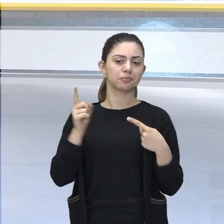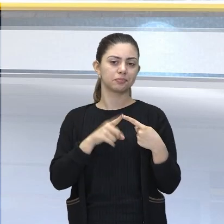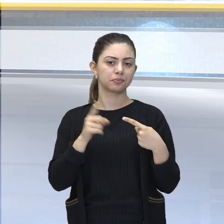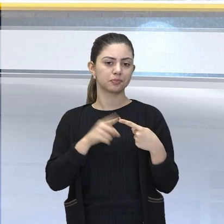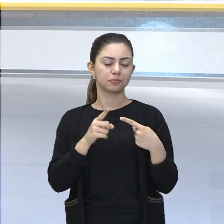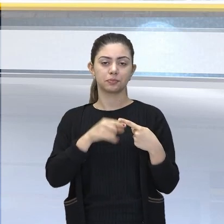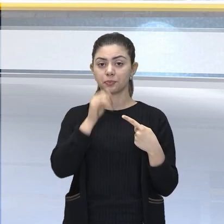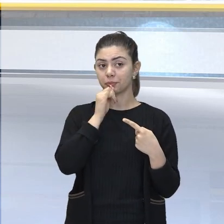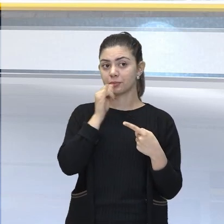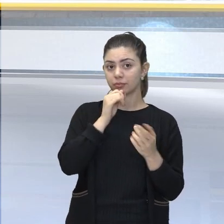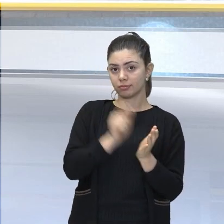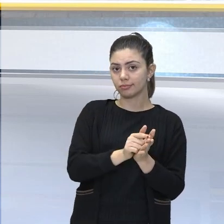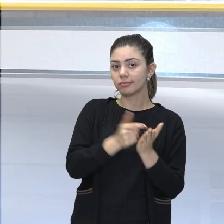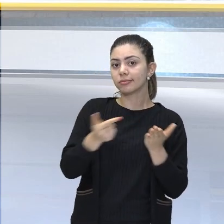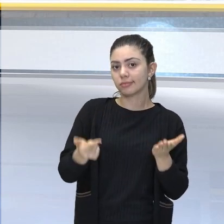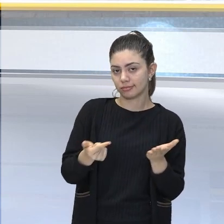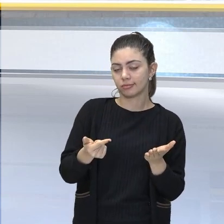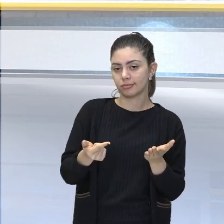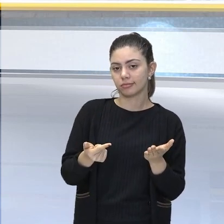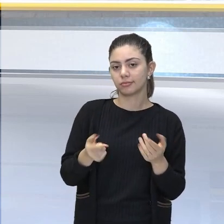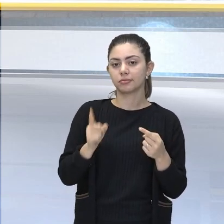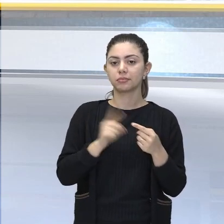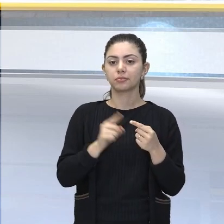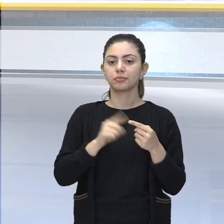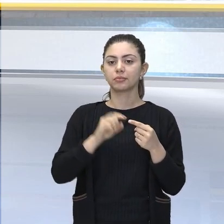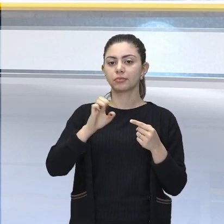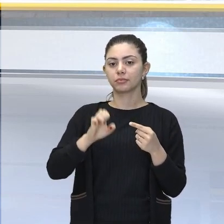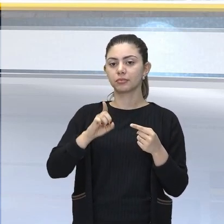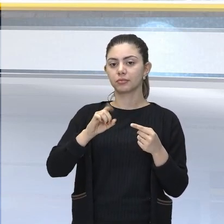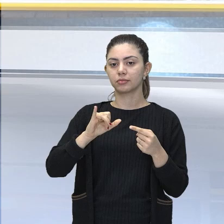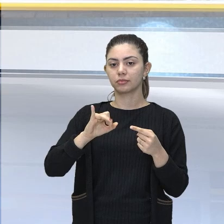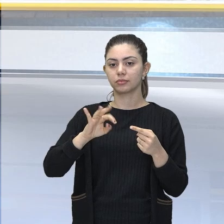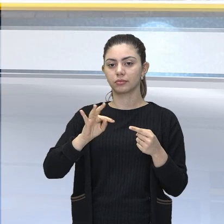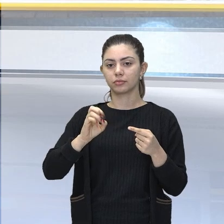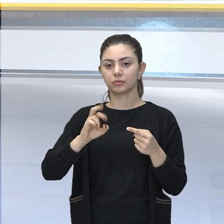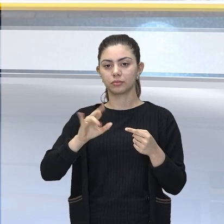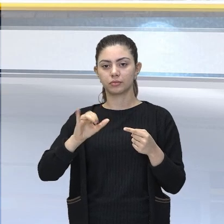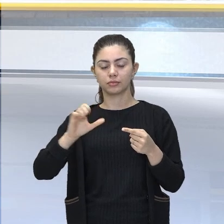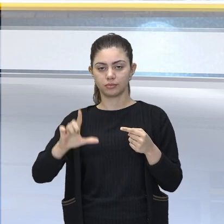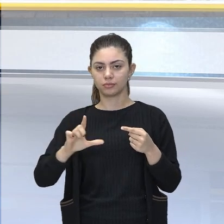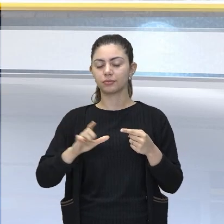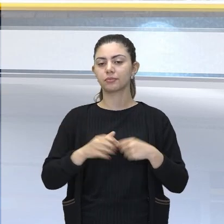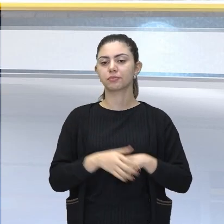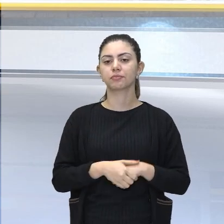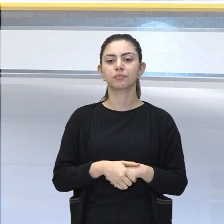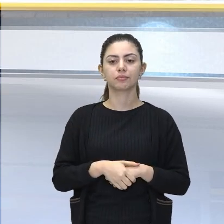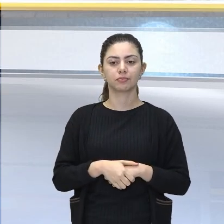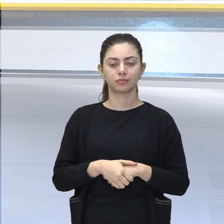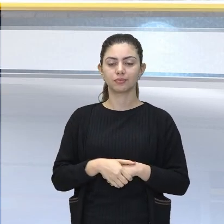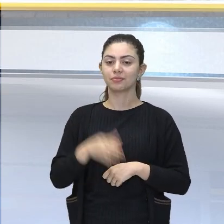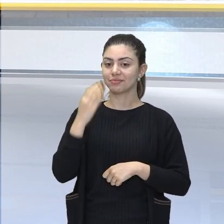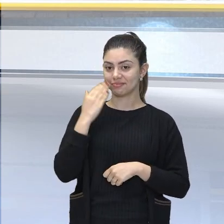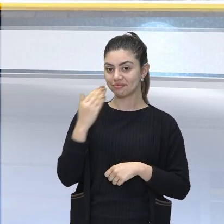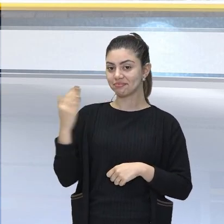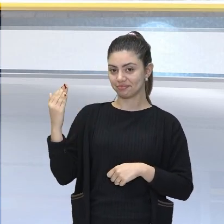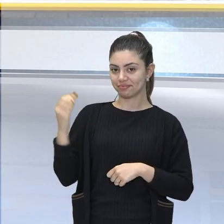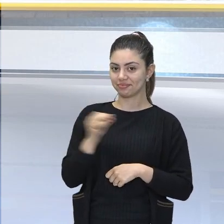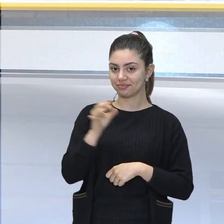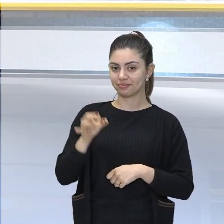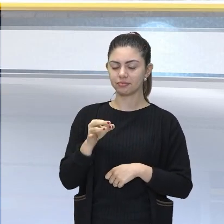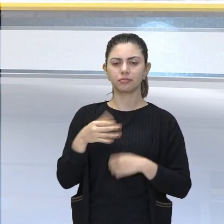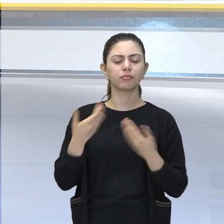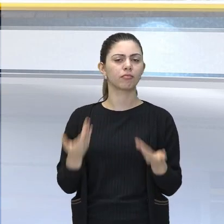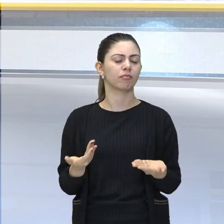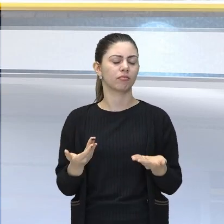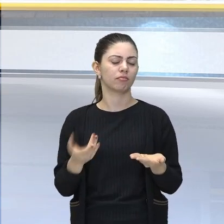um jornal, é o editorial. Editorial, que é o editorial. Do que